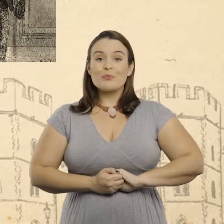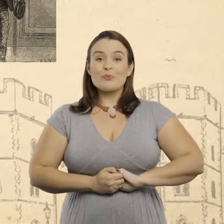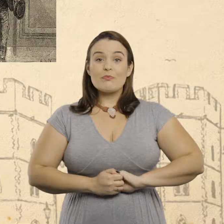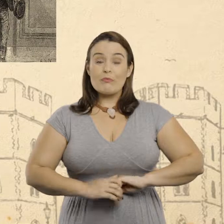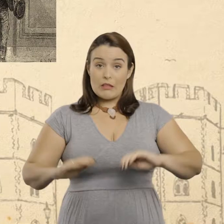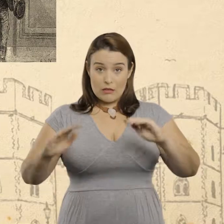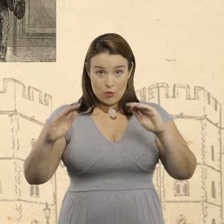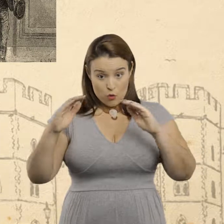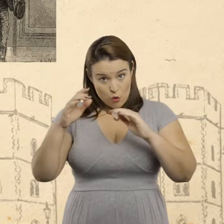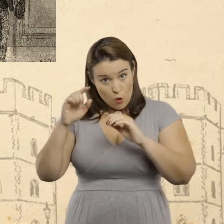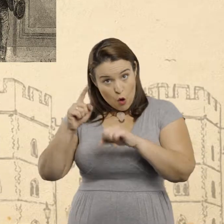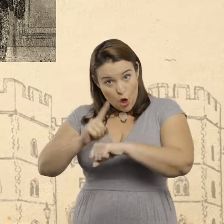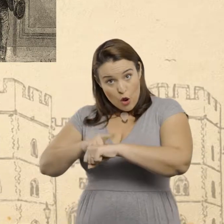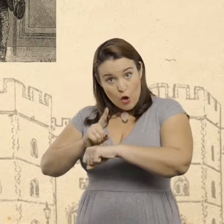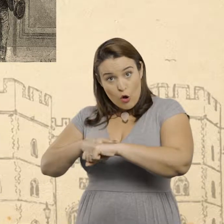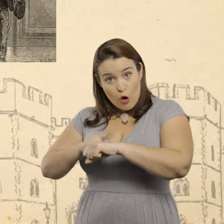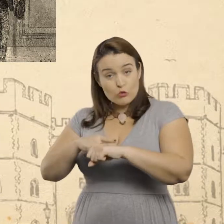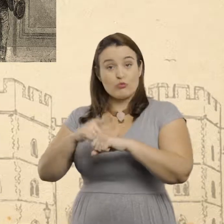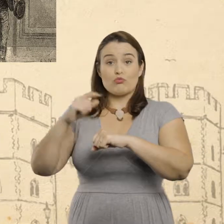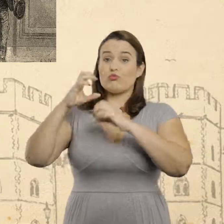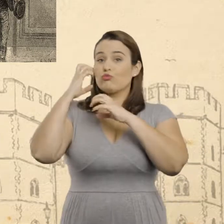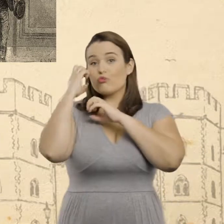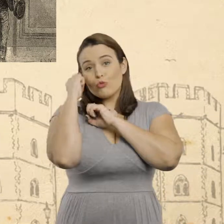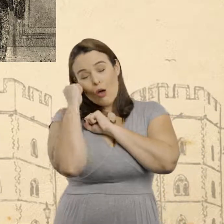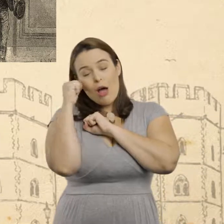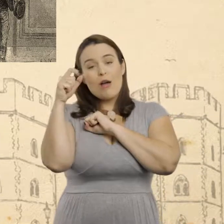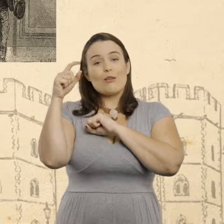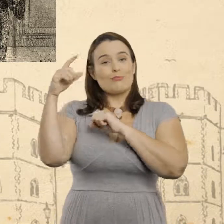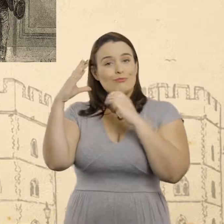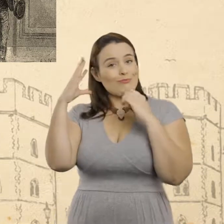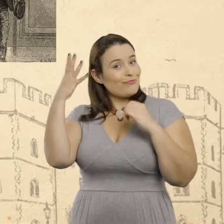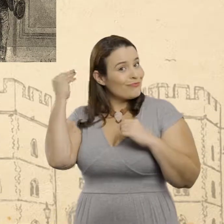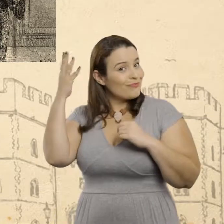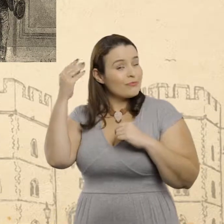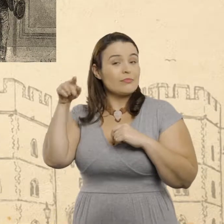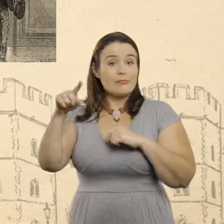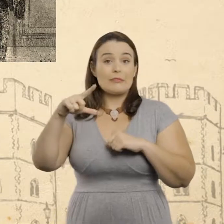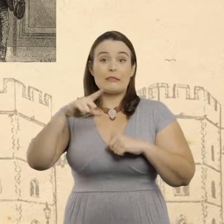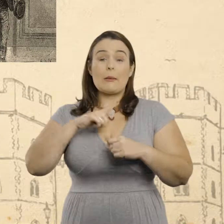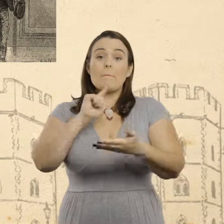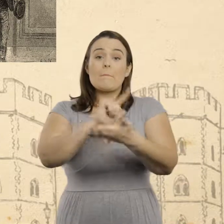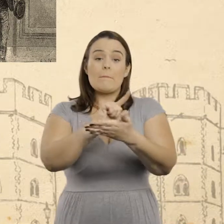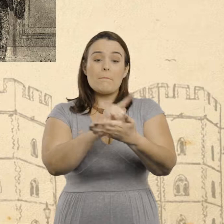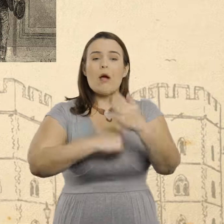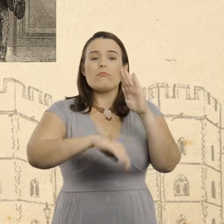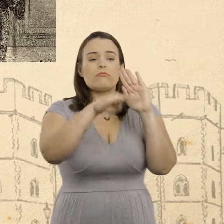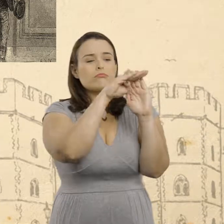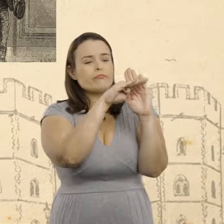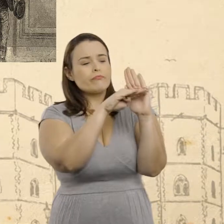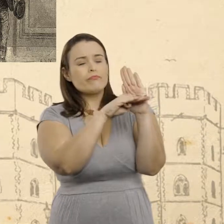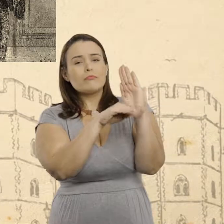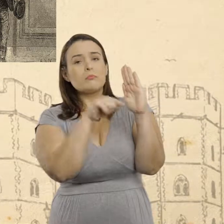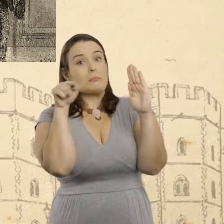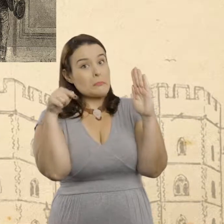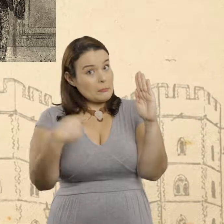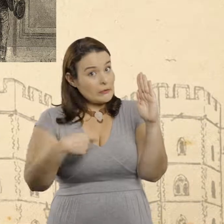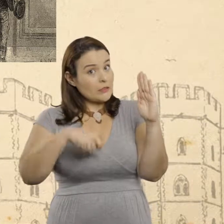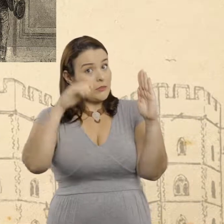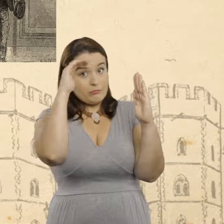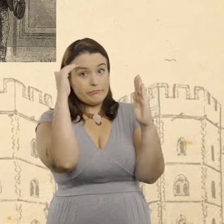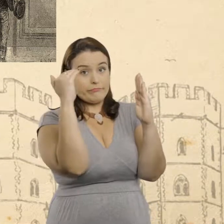organizada. No relógio do quarto de Passepartout havia um papel com as tarefas que teria que fazer. Nesse